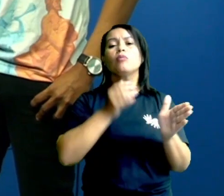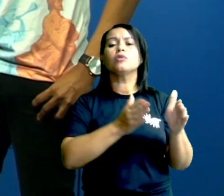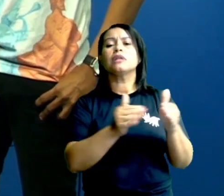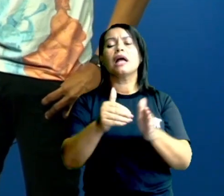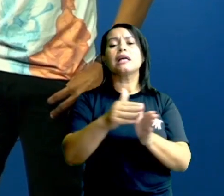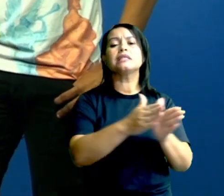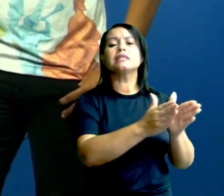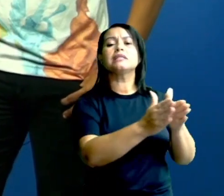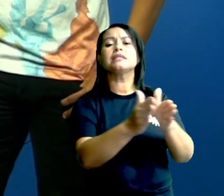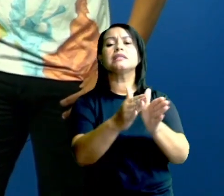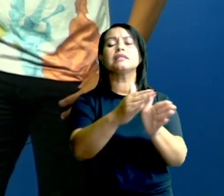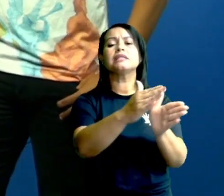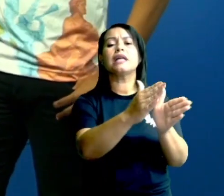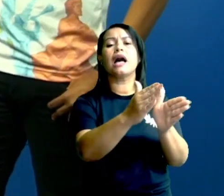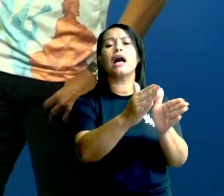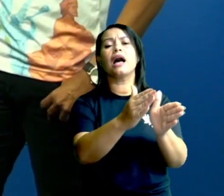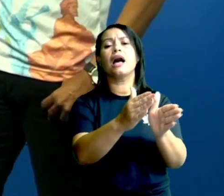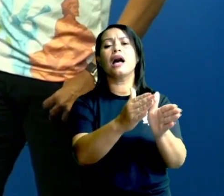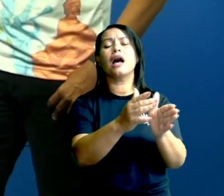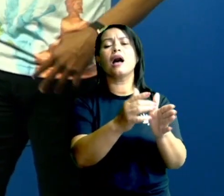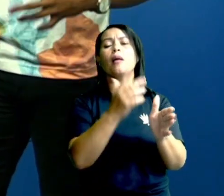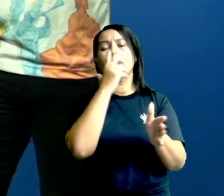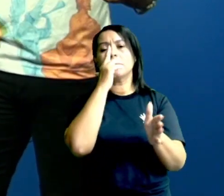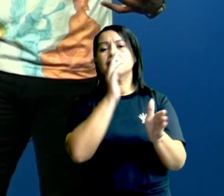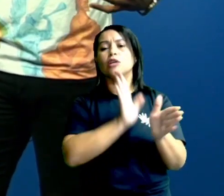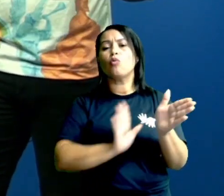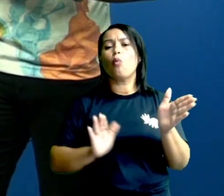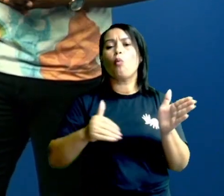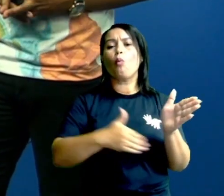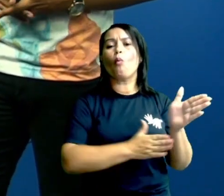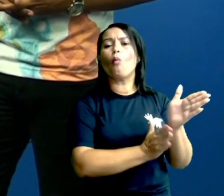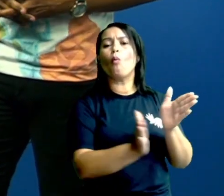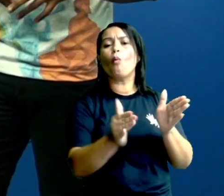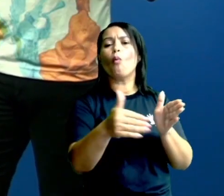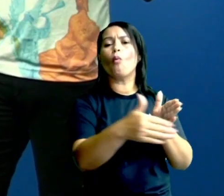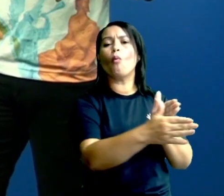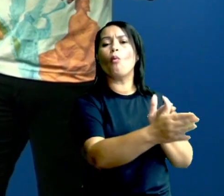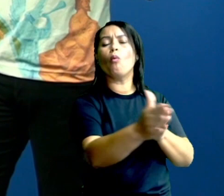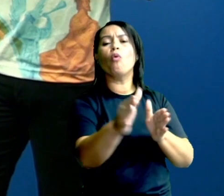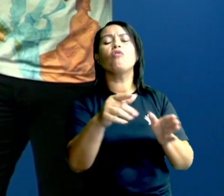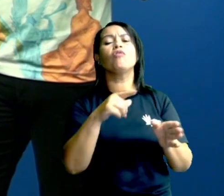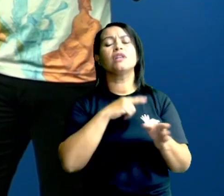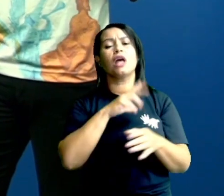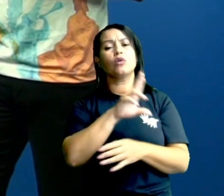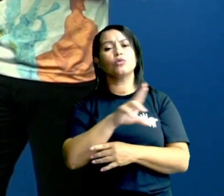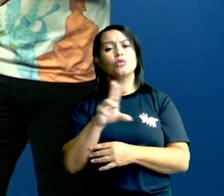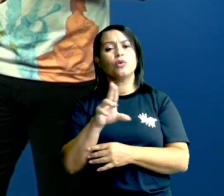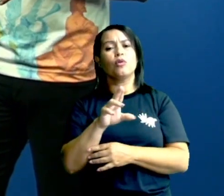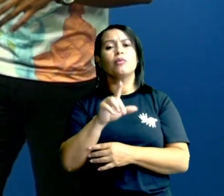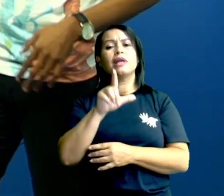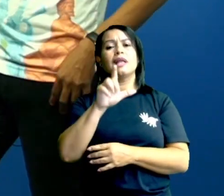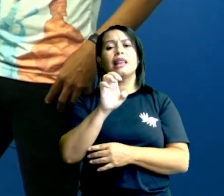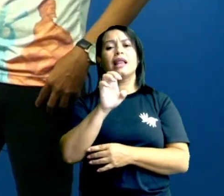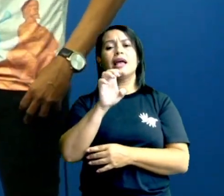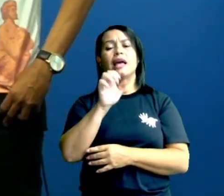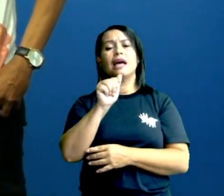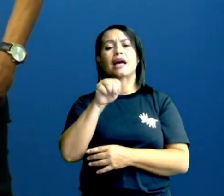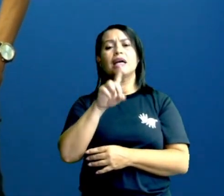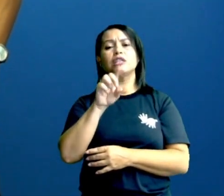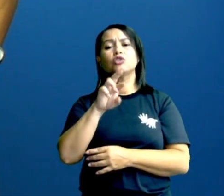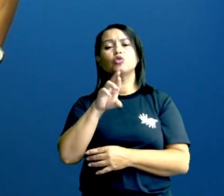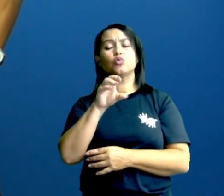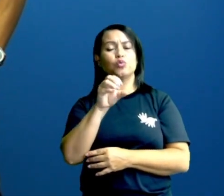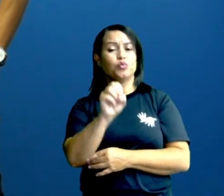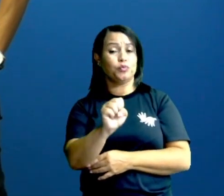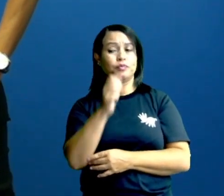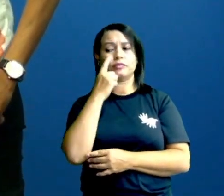traçar o seu curso de forma aí a fazer Curvas e essas coisas só para citar aí são chamados de meandros tá bom